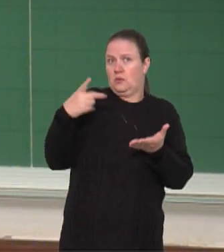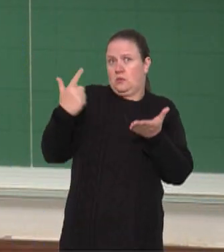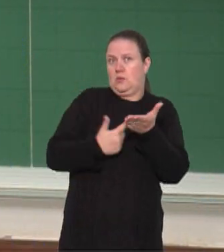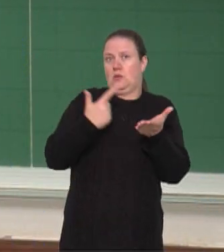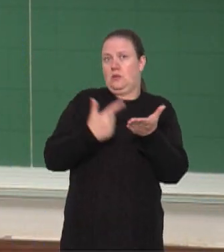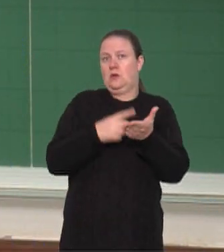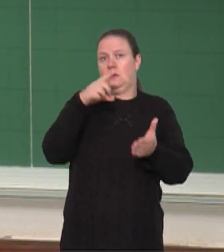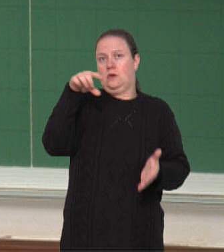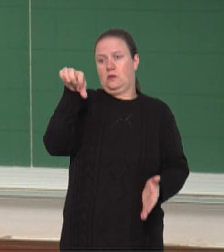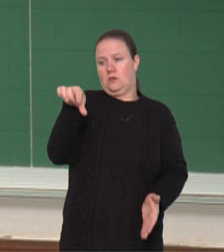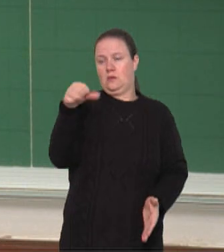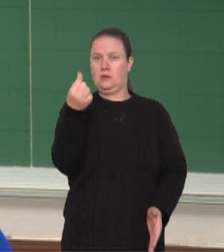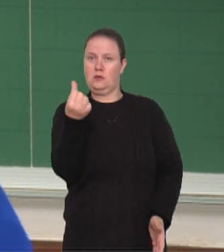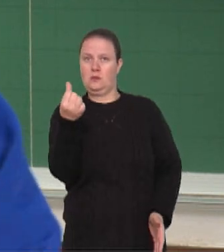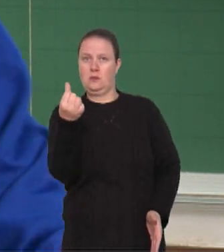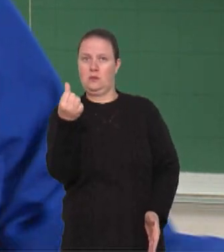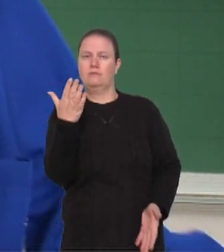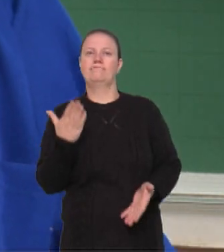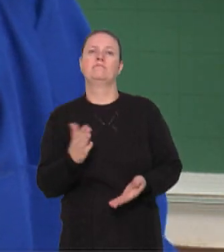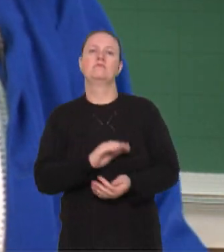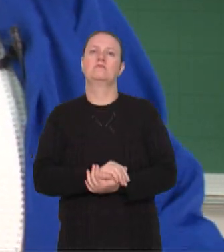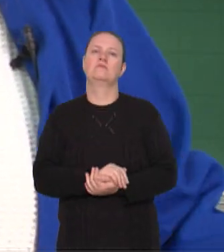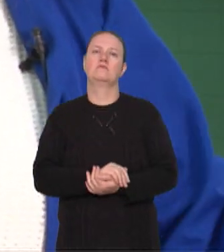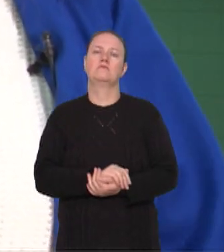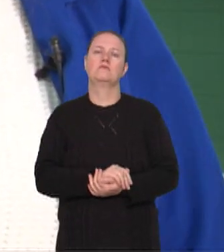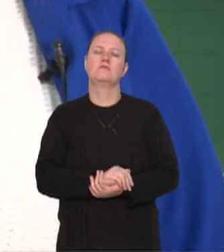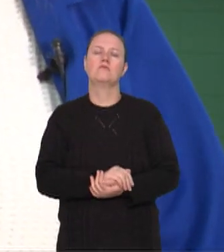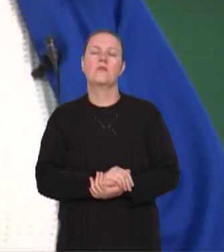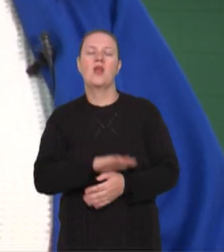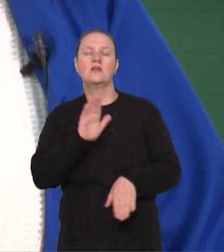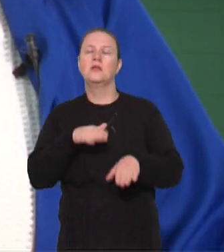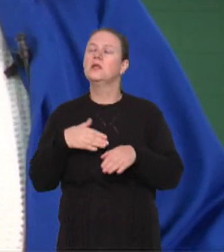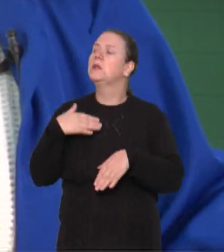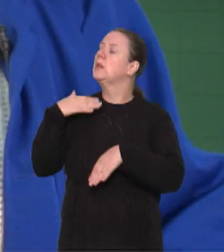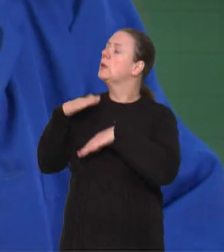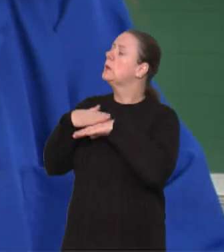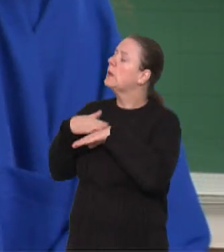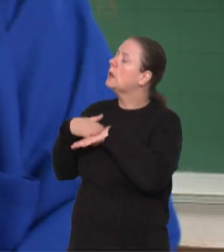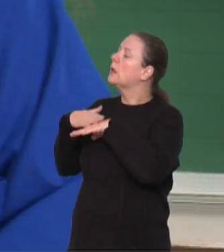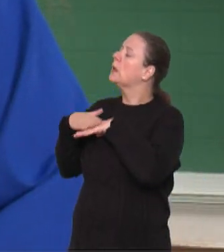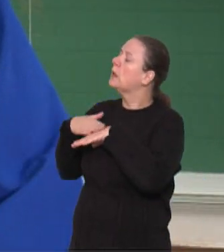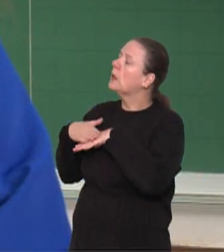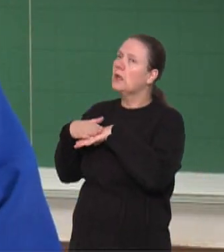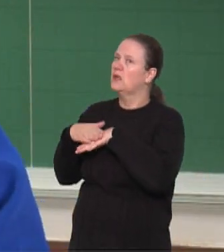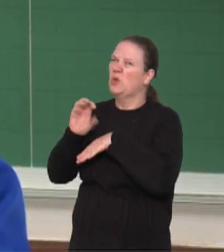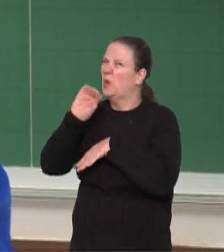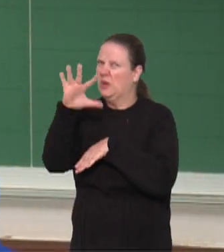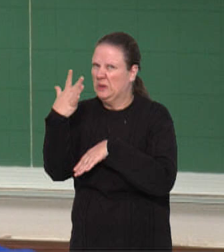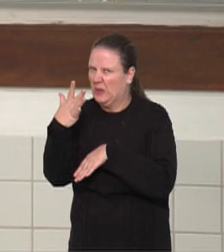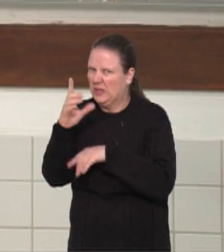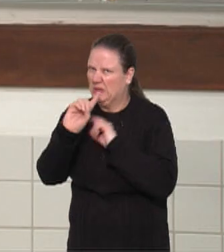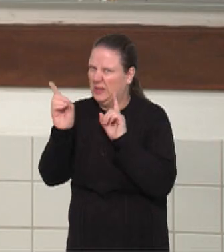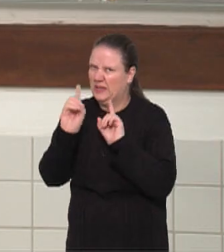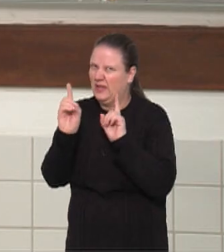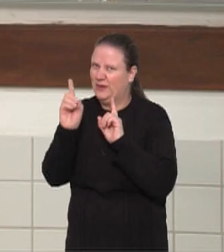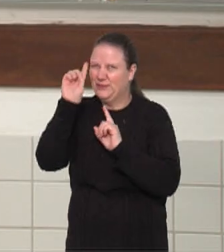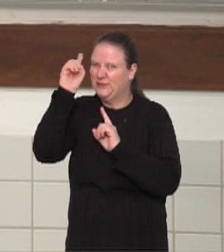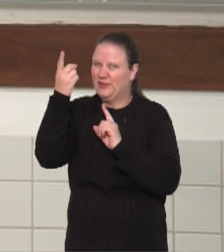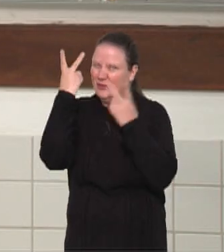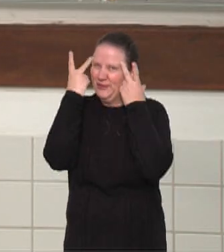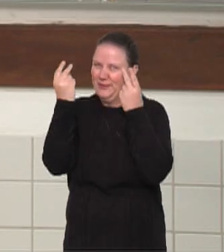96, ponto. Aí alguém estava, de repente, conversando, coisa que quase nunca acontece na sala de aula, no dia a dia